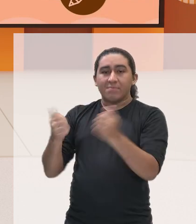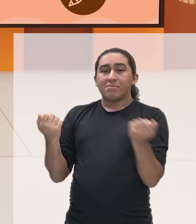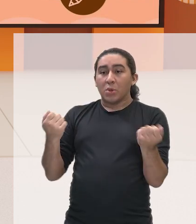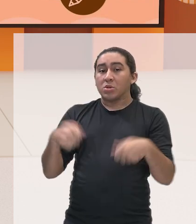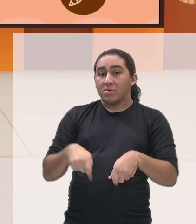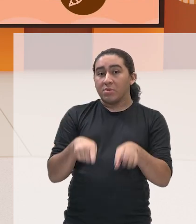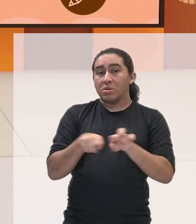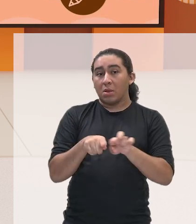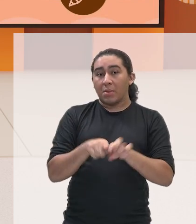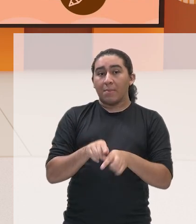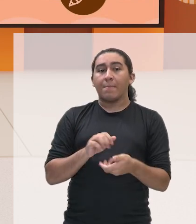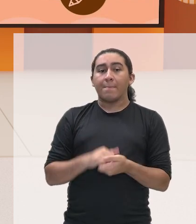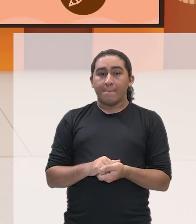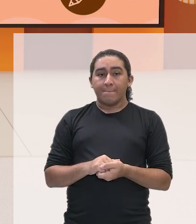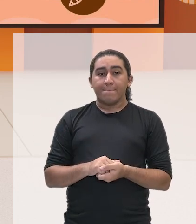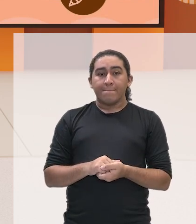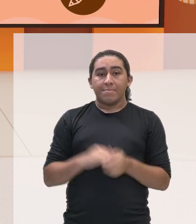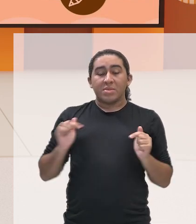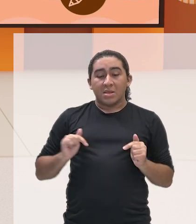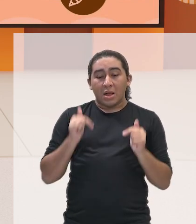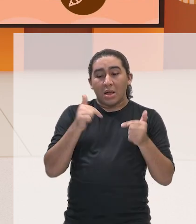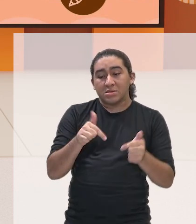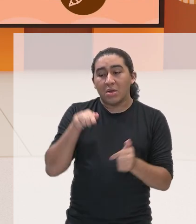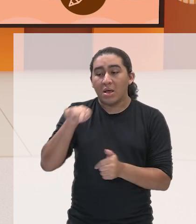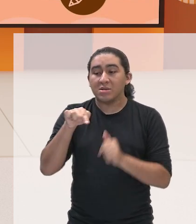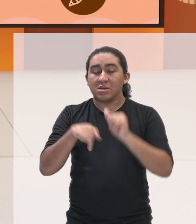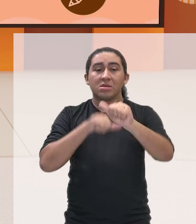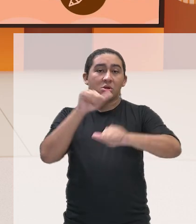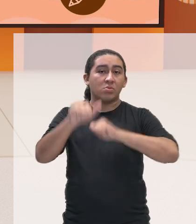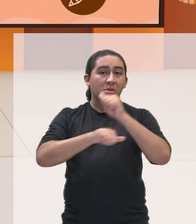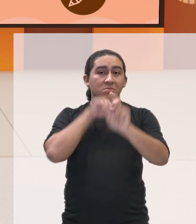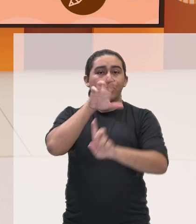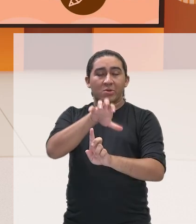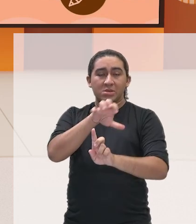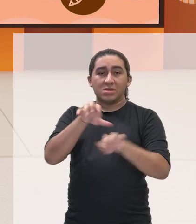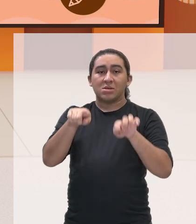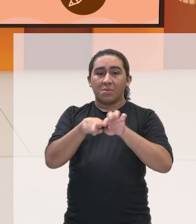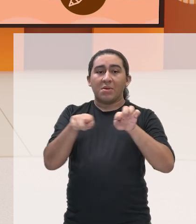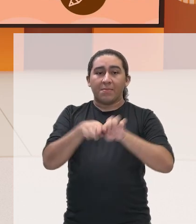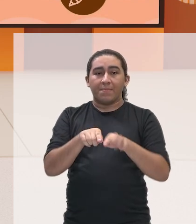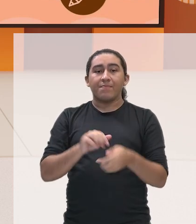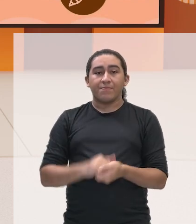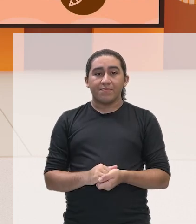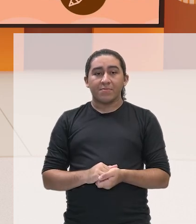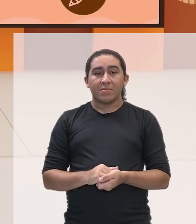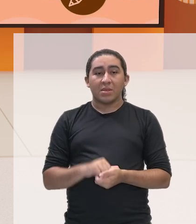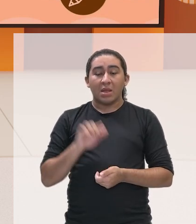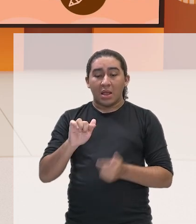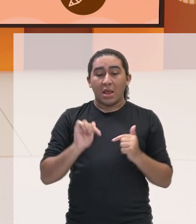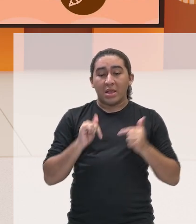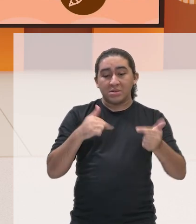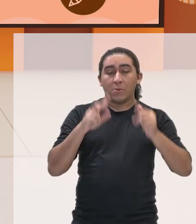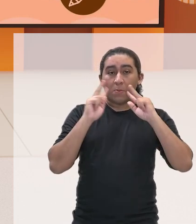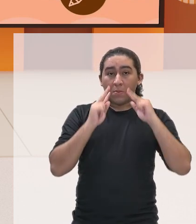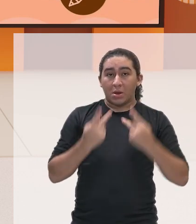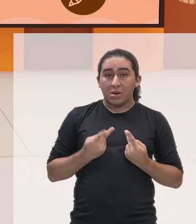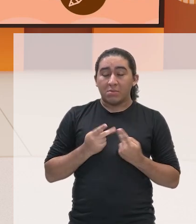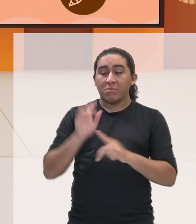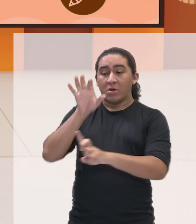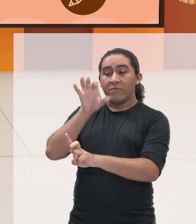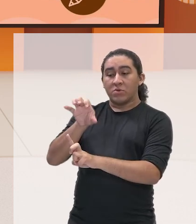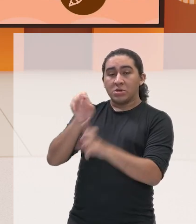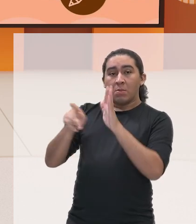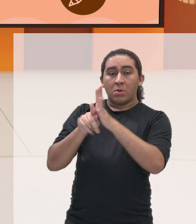sociedade, mas façamos com que ela mude, se transforme, né? Então, é a ação do homem que vai